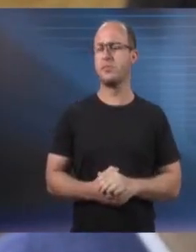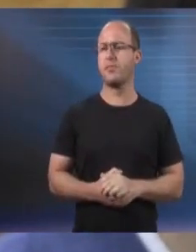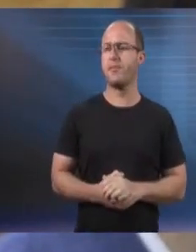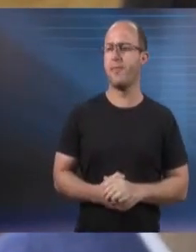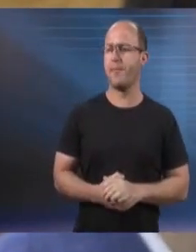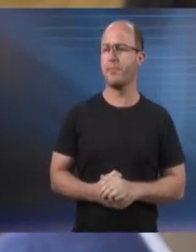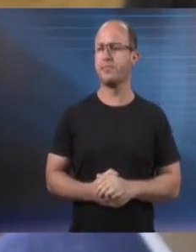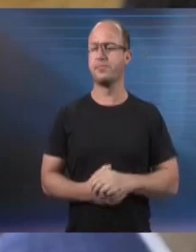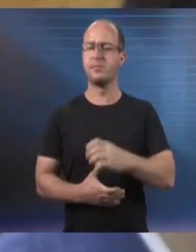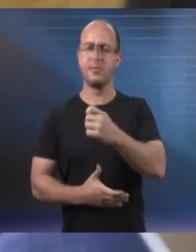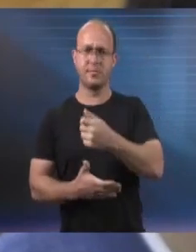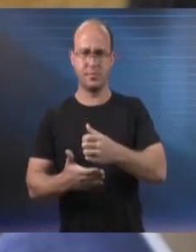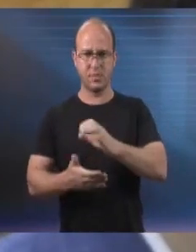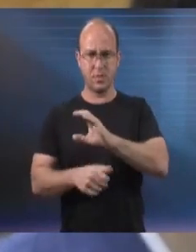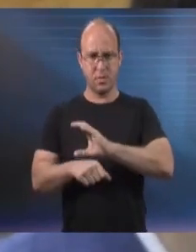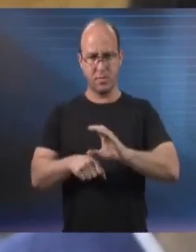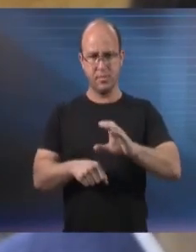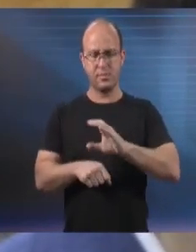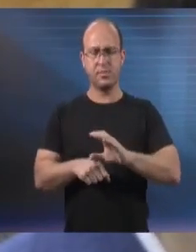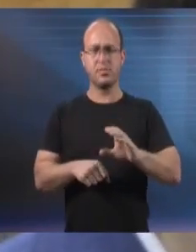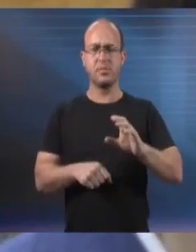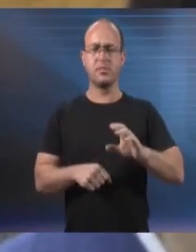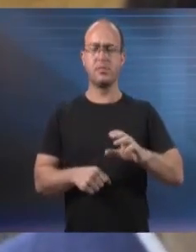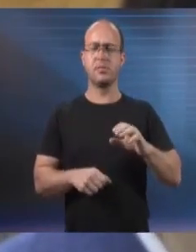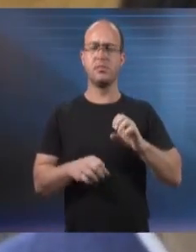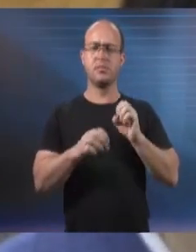O curso de medicina multicamp,